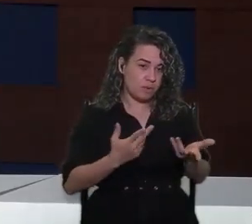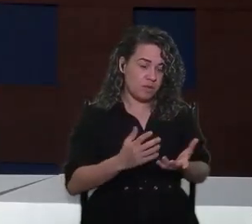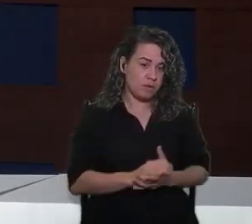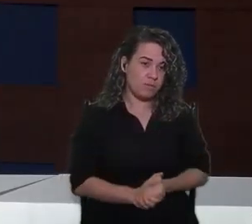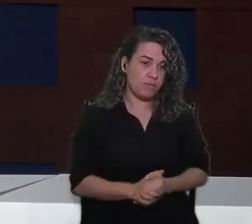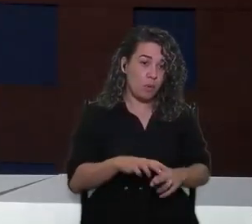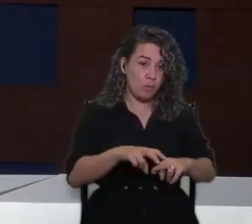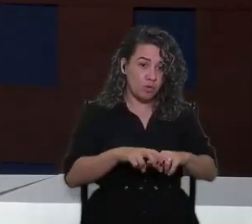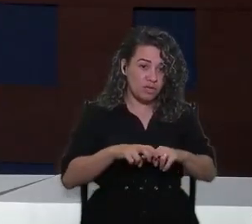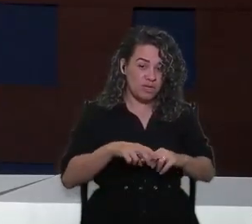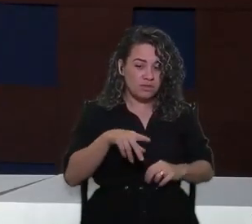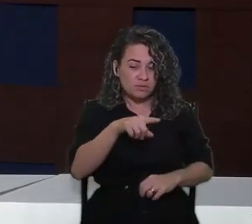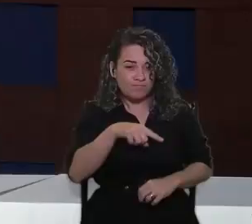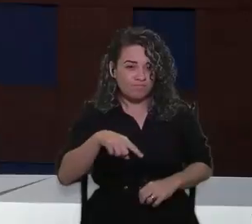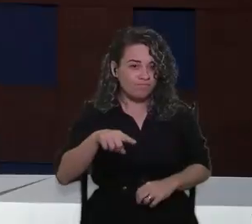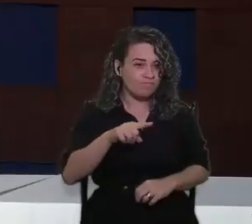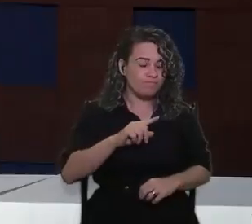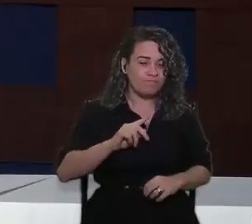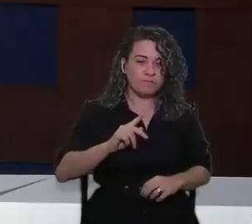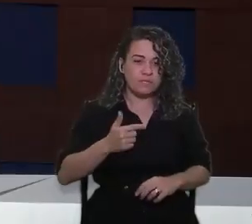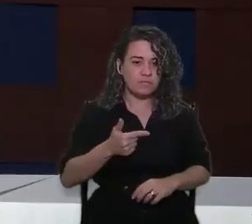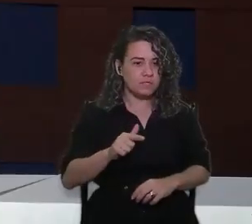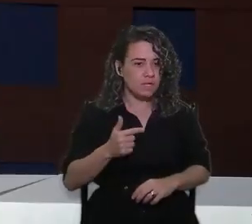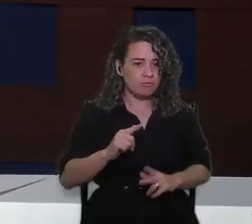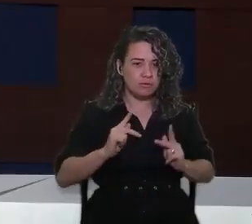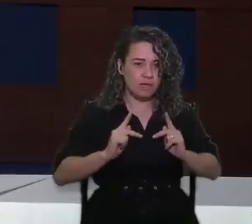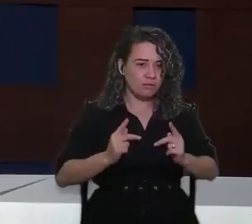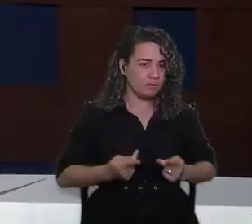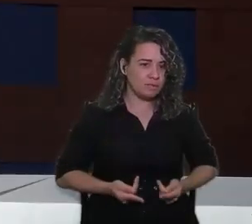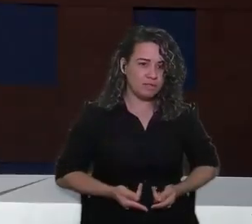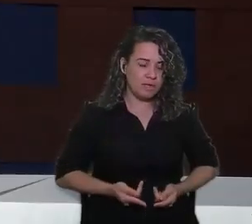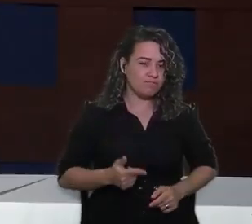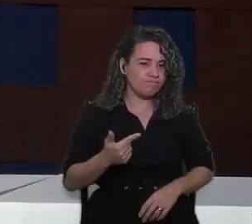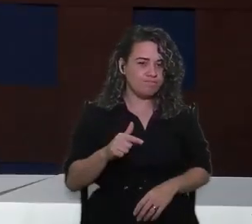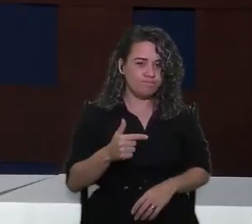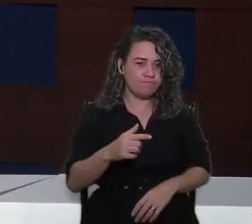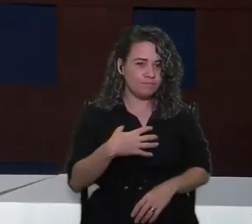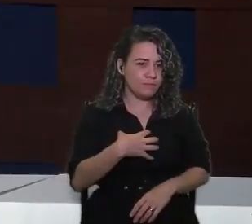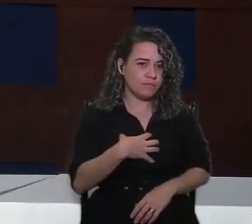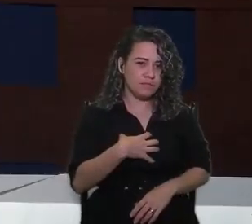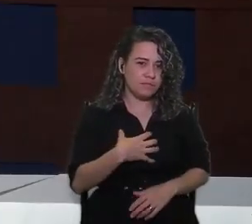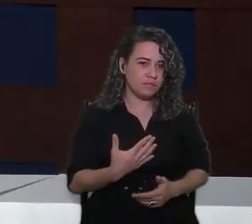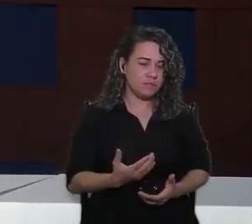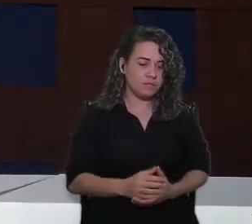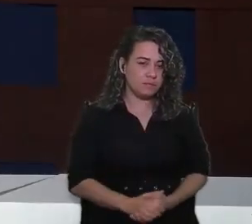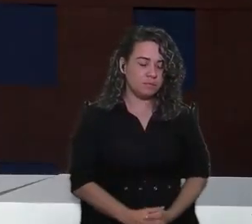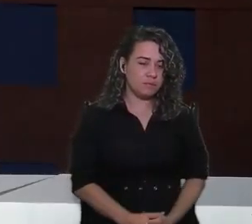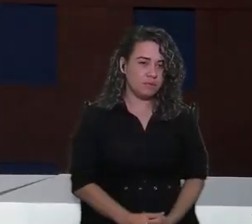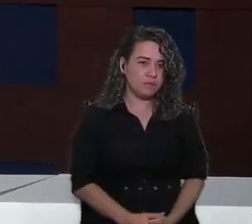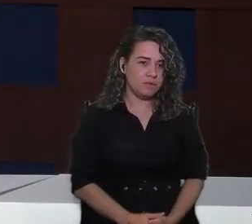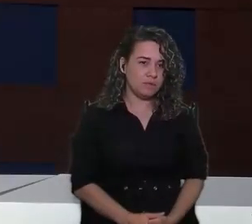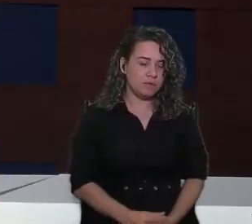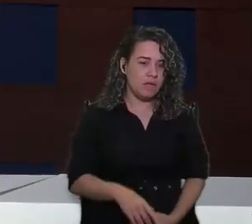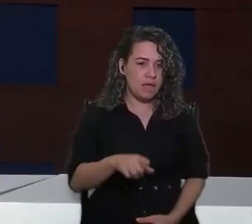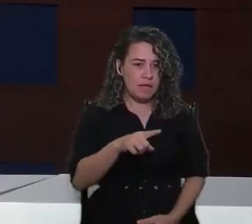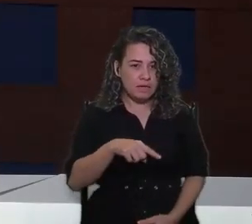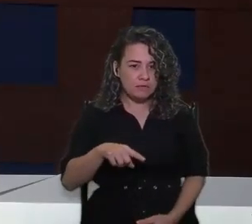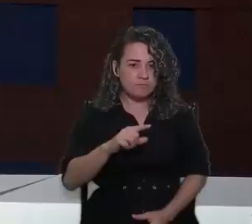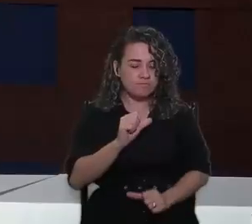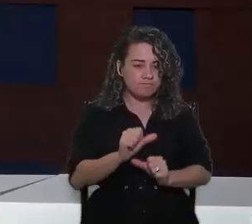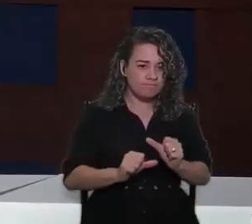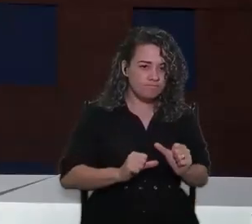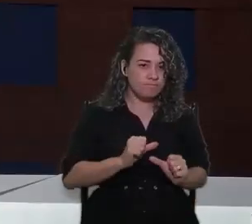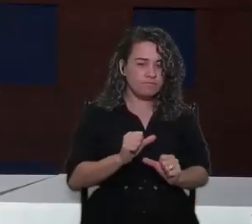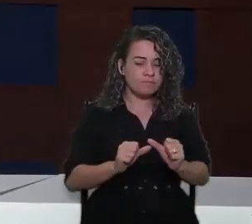se humanizar e de se sensibilizar. Se tornaram os monstros que